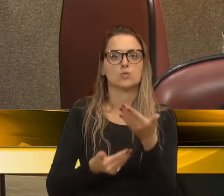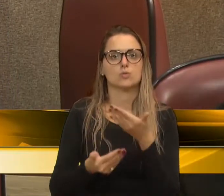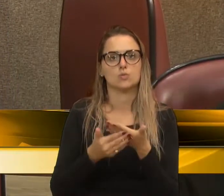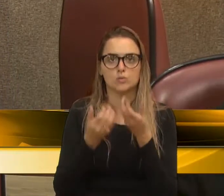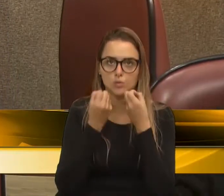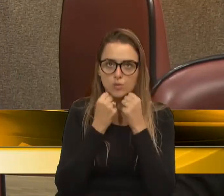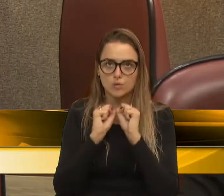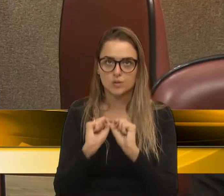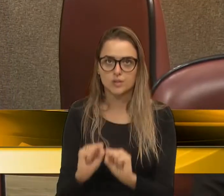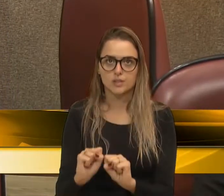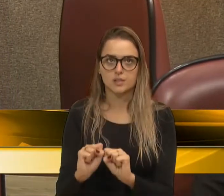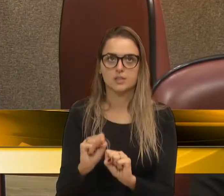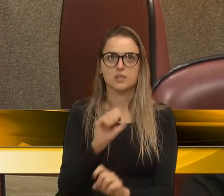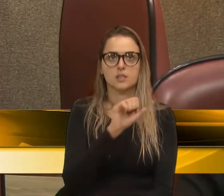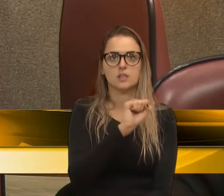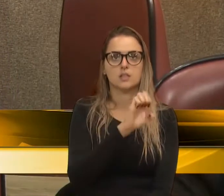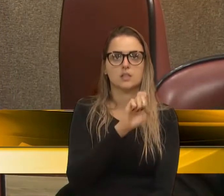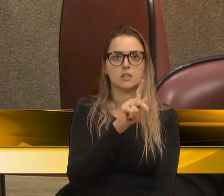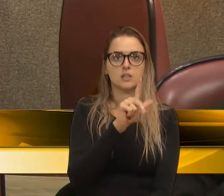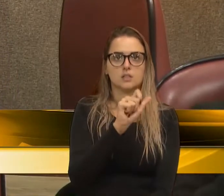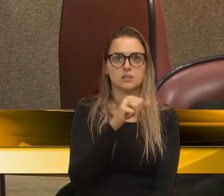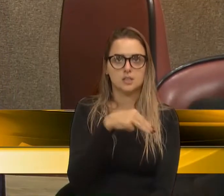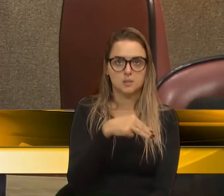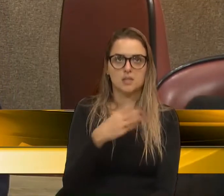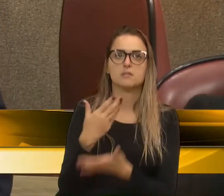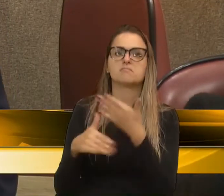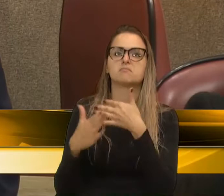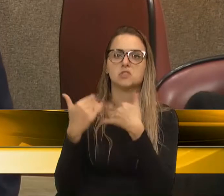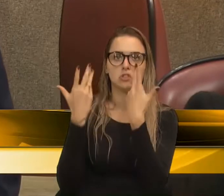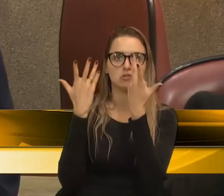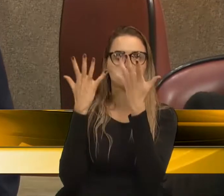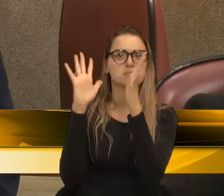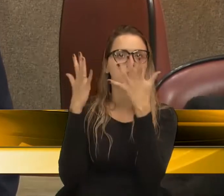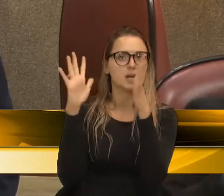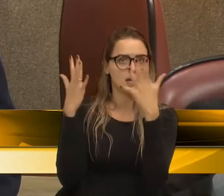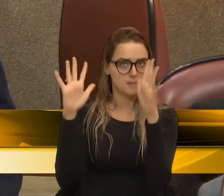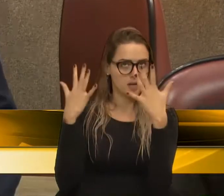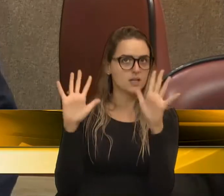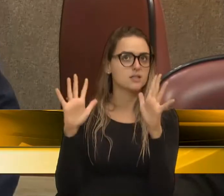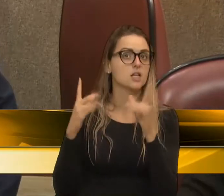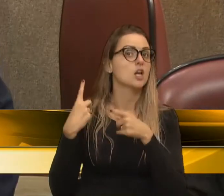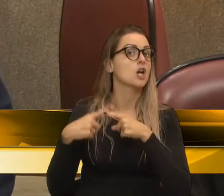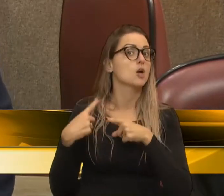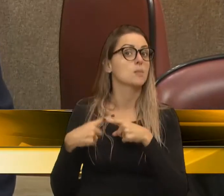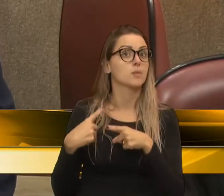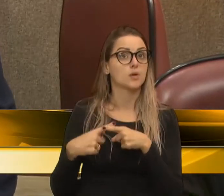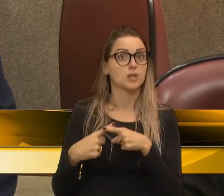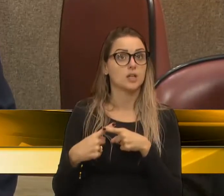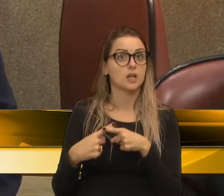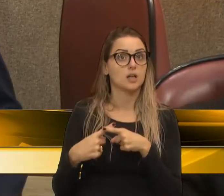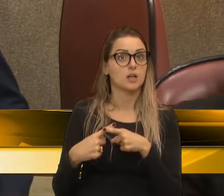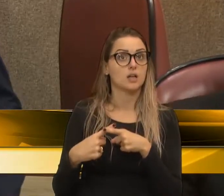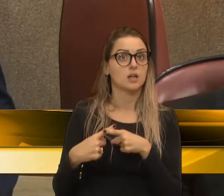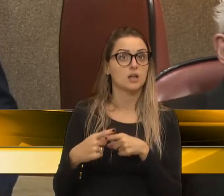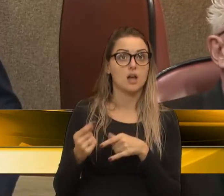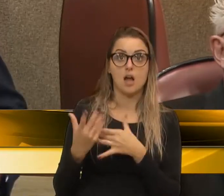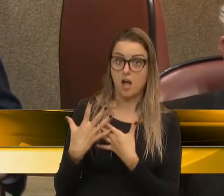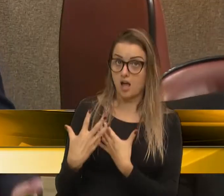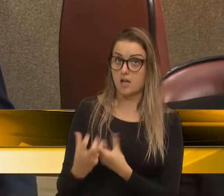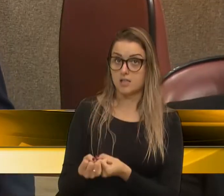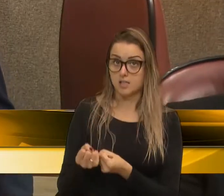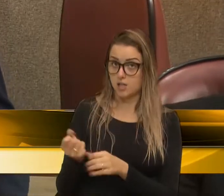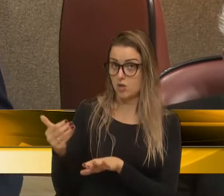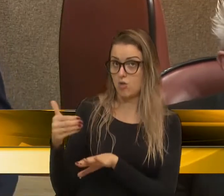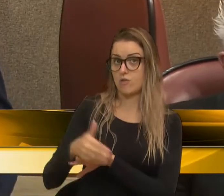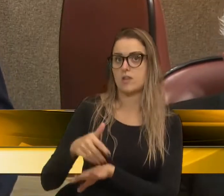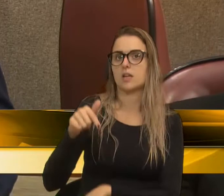secretaria da CEPLAN, estão de parabéns por não se escusar de vir a